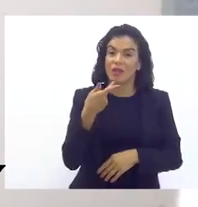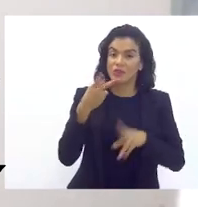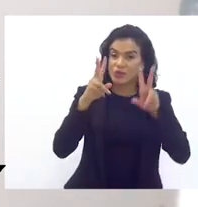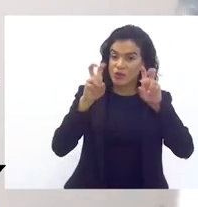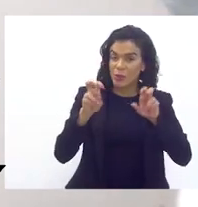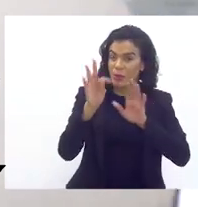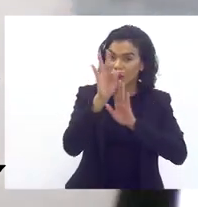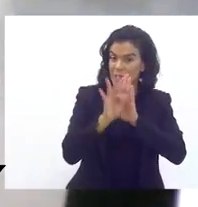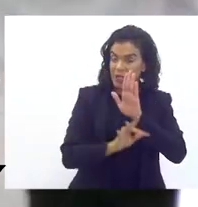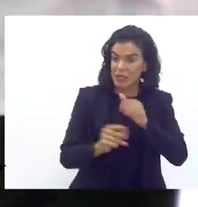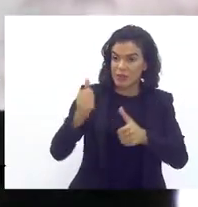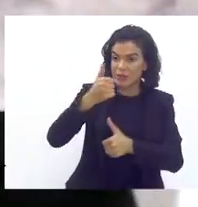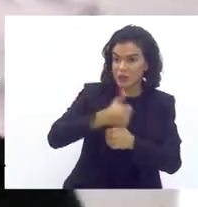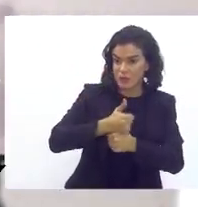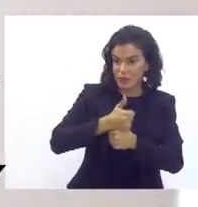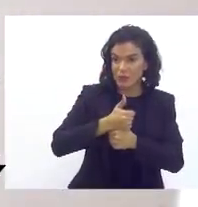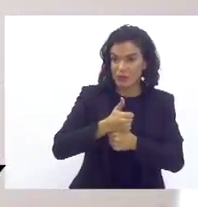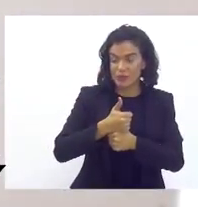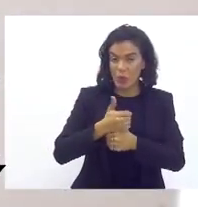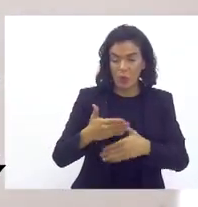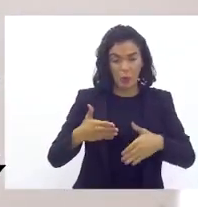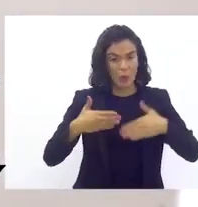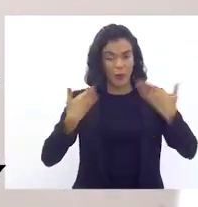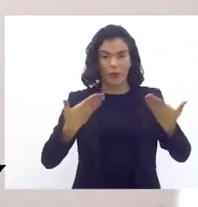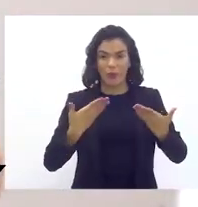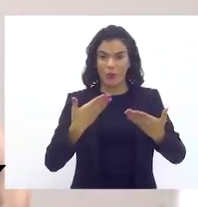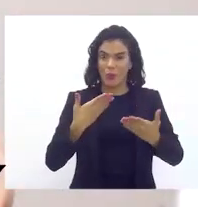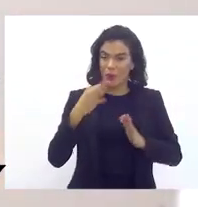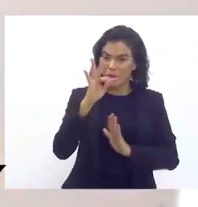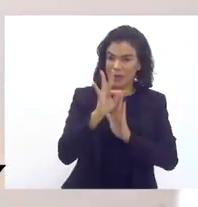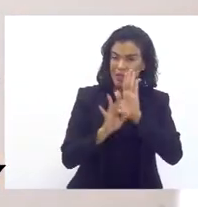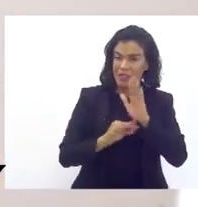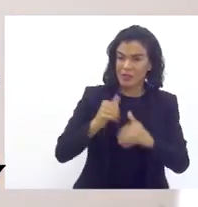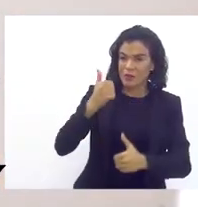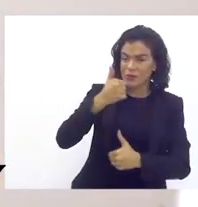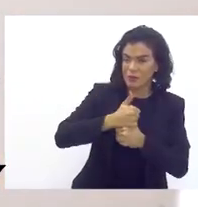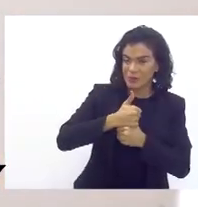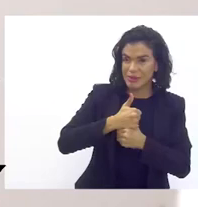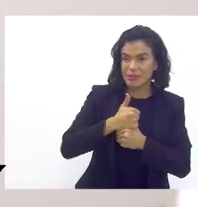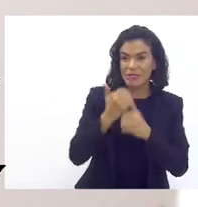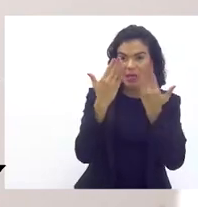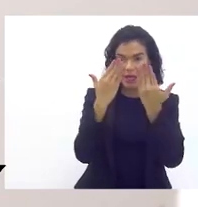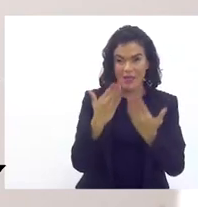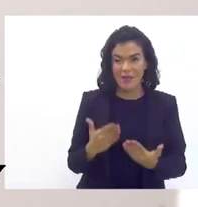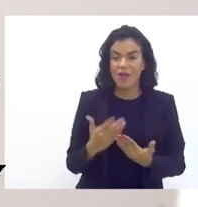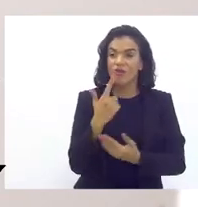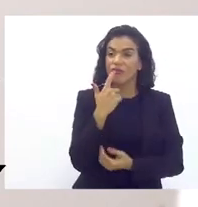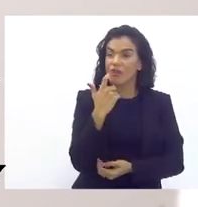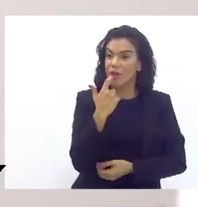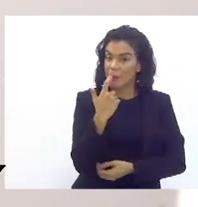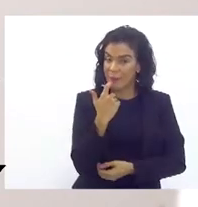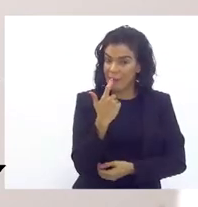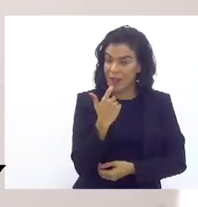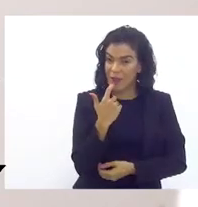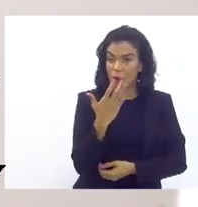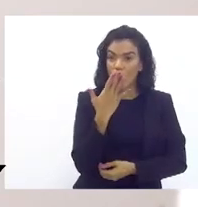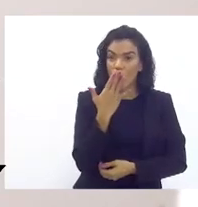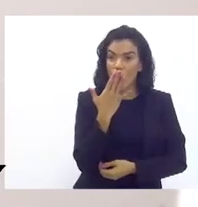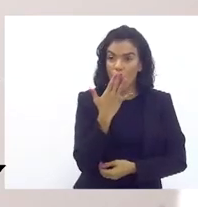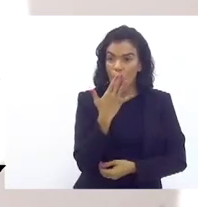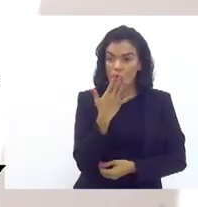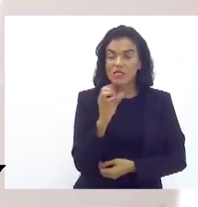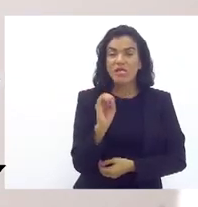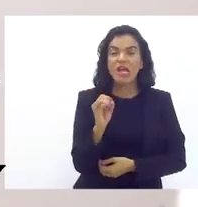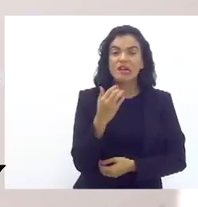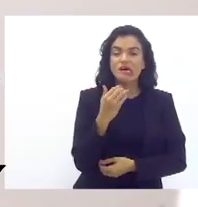a gente eu fui surpreendido com o substitutivo esse texto de análise em vermelho se tiver alguma coisa mal escrita